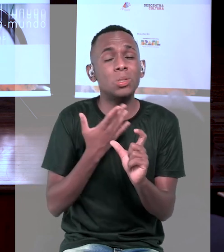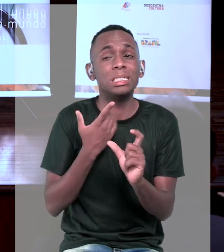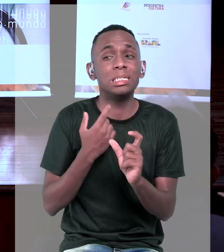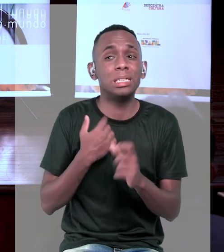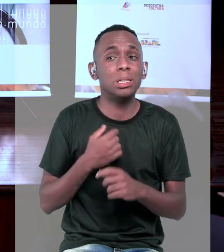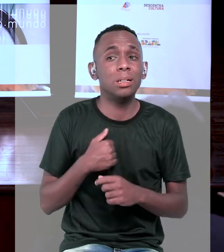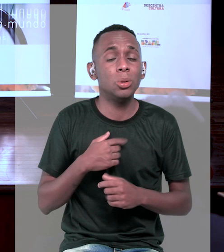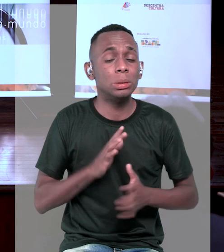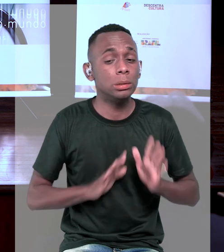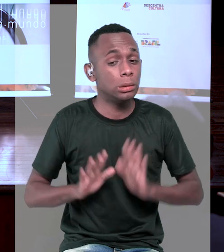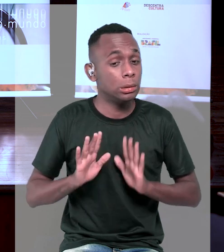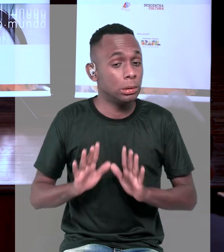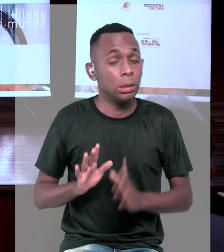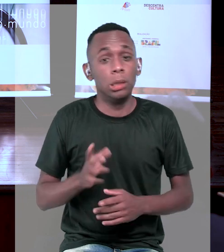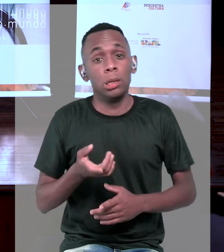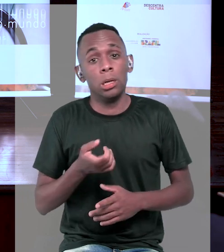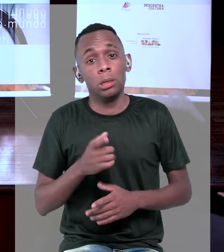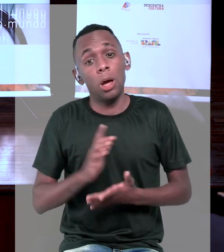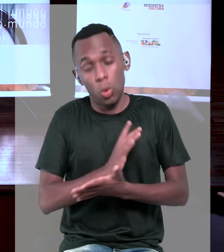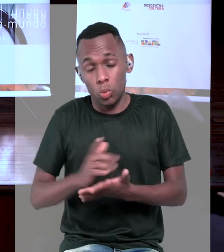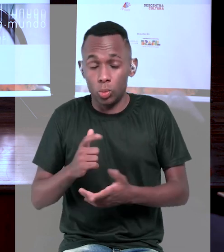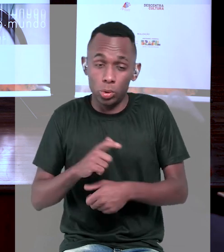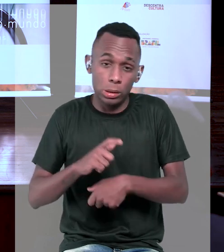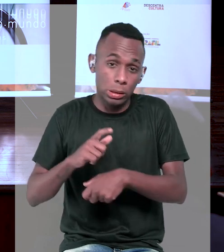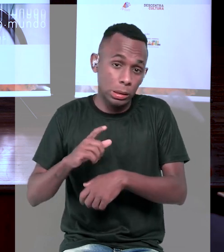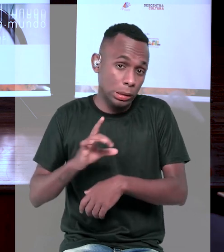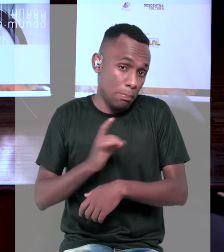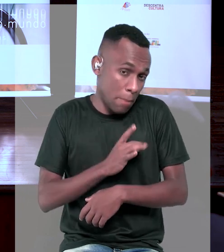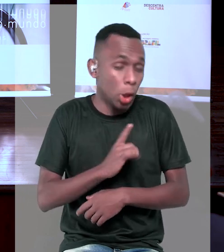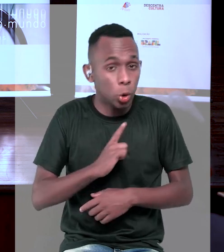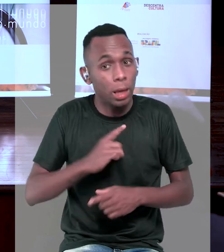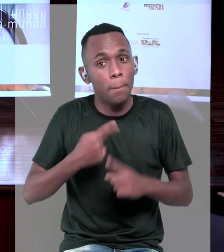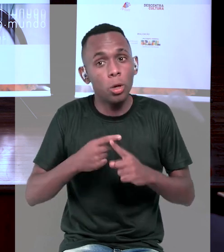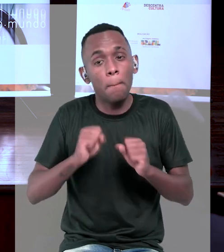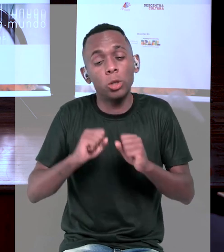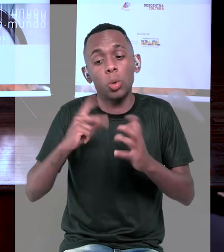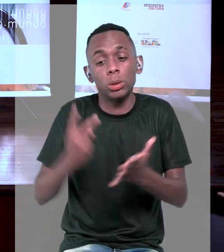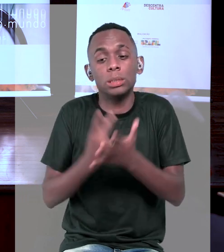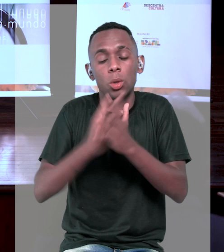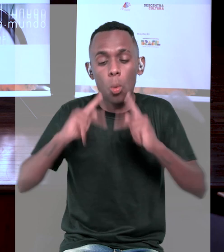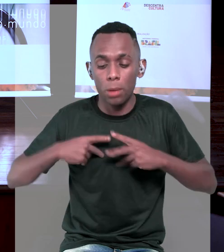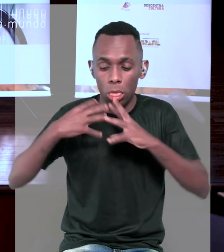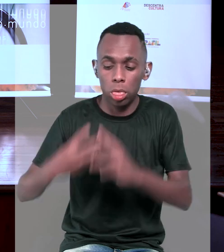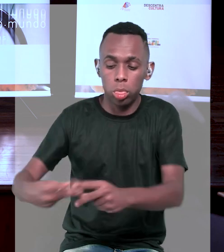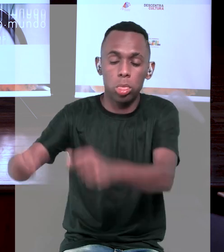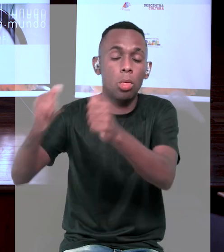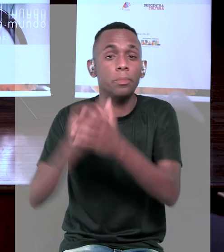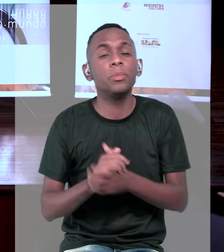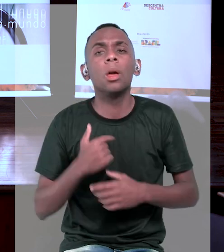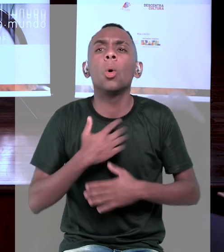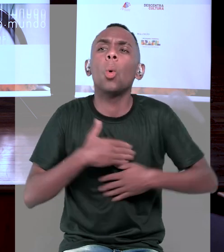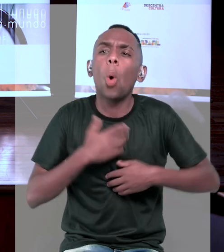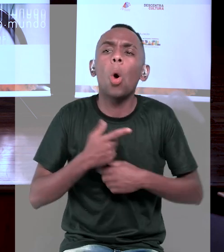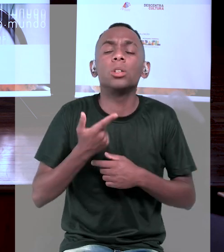que haveria um apocalipse. Eu gosto de lembrar do ludismo, que era uma forma de protesto dos trabalhadores